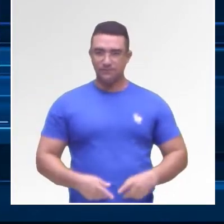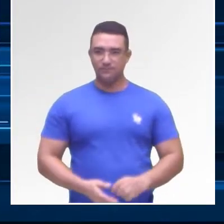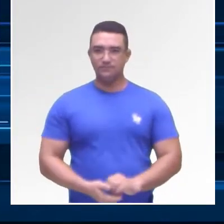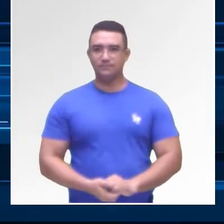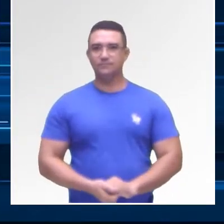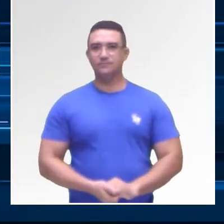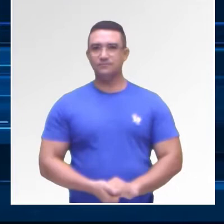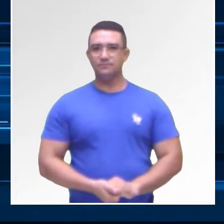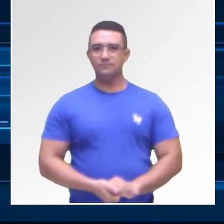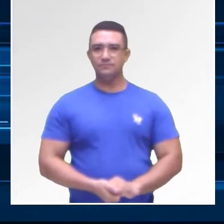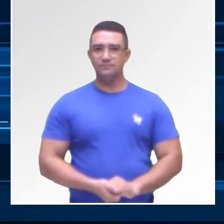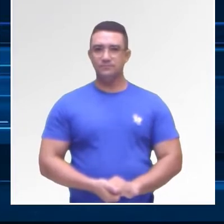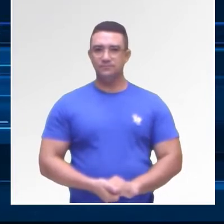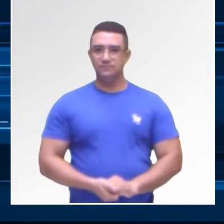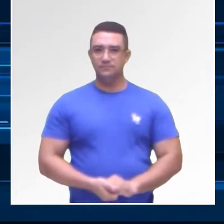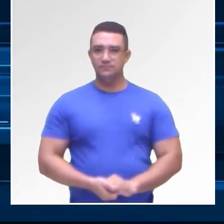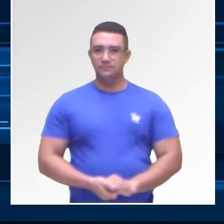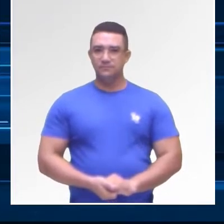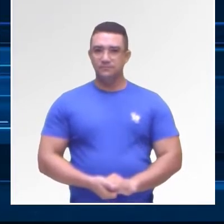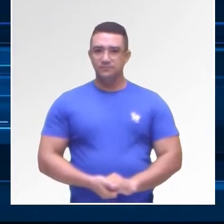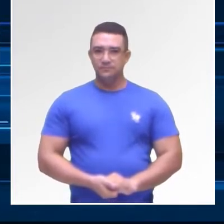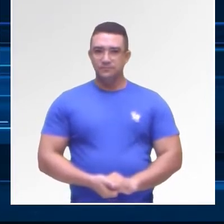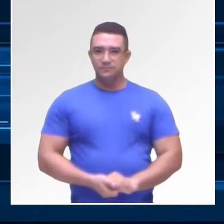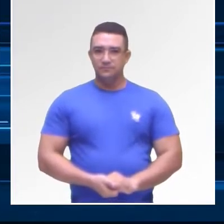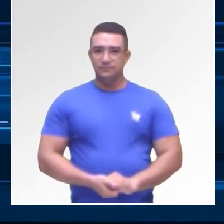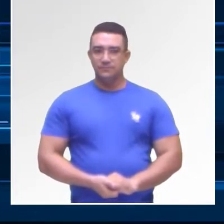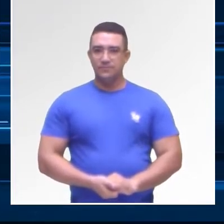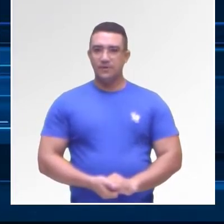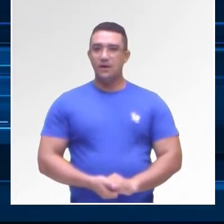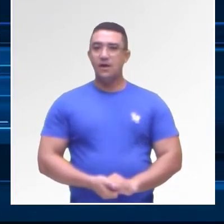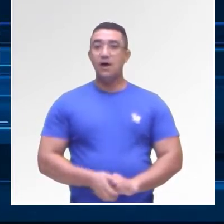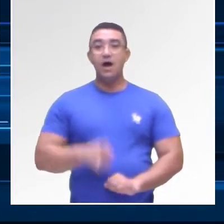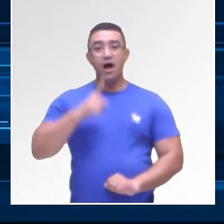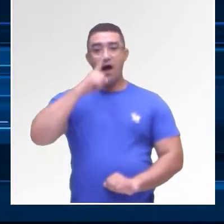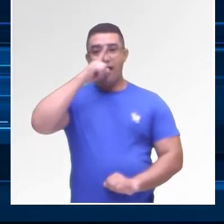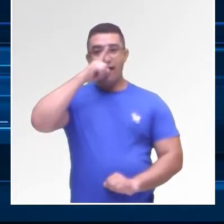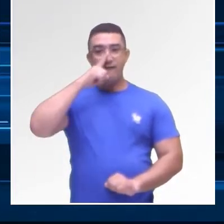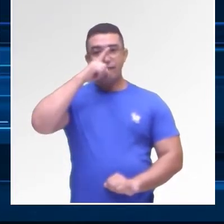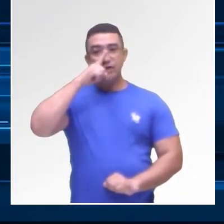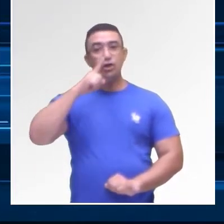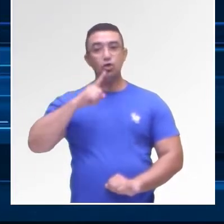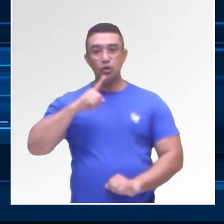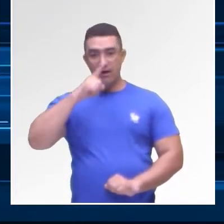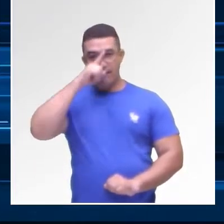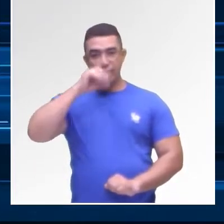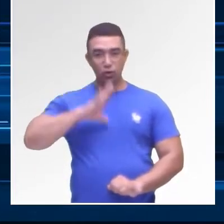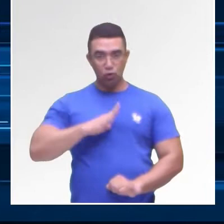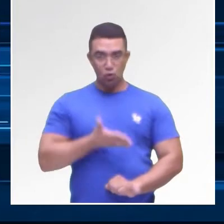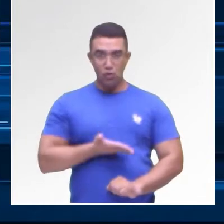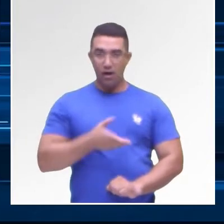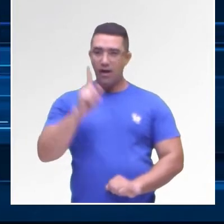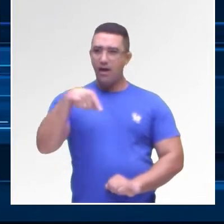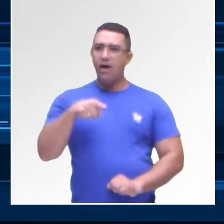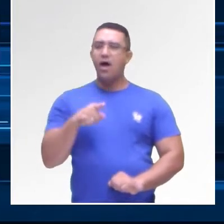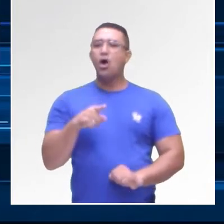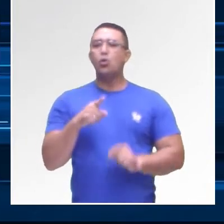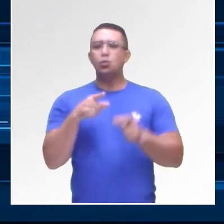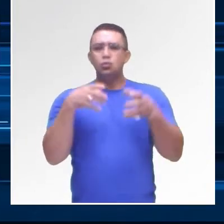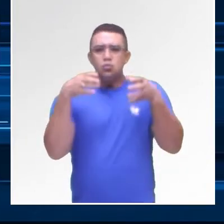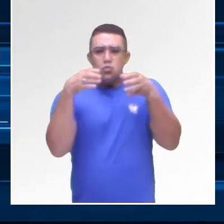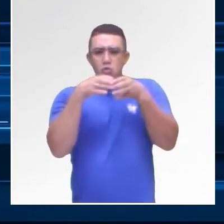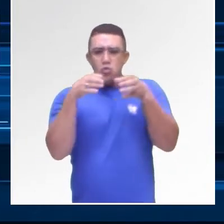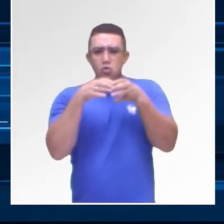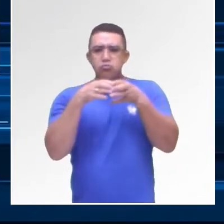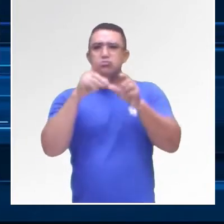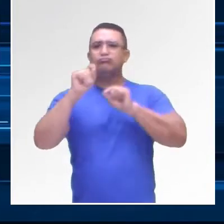aí temos aí o último tópico. Além de um conjunto de estimulações psicofisiológicas, a